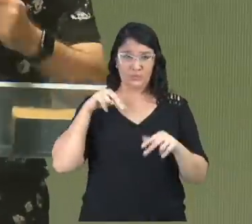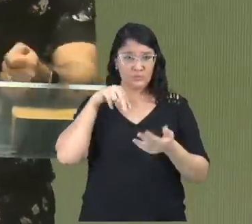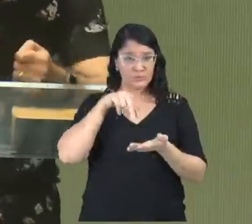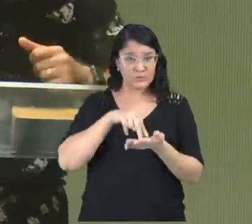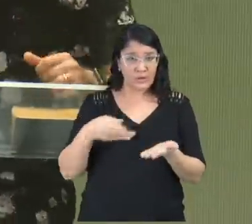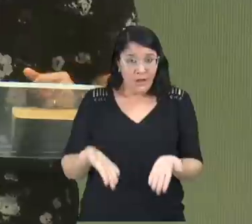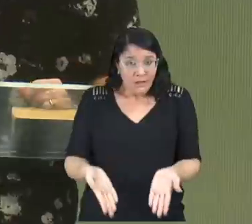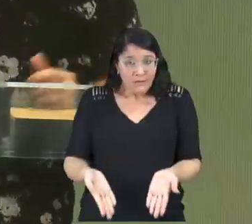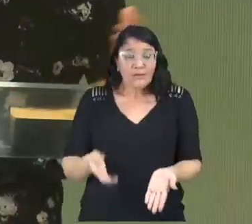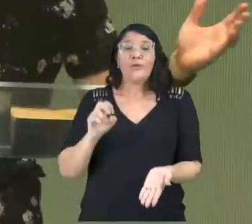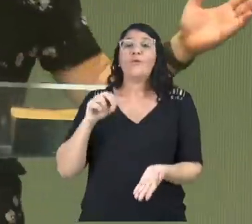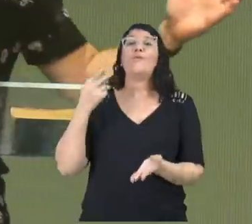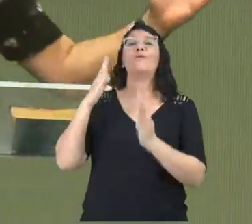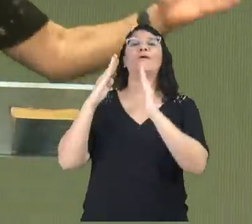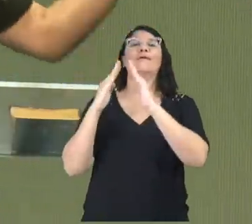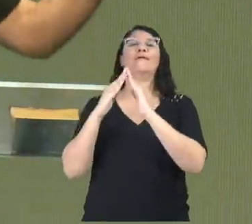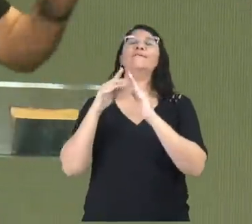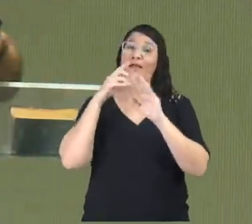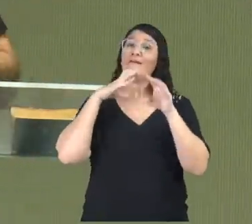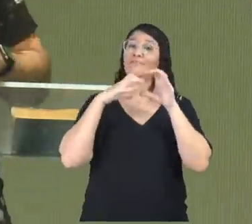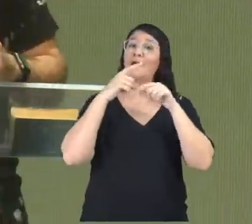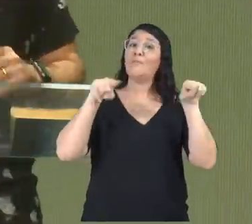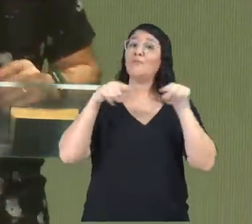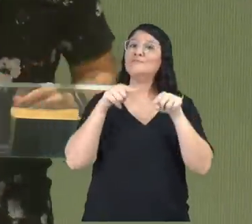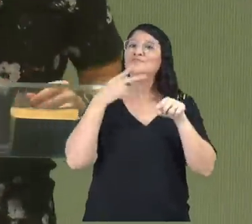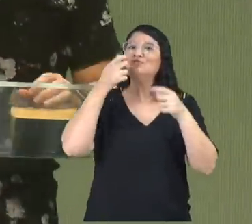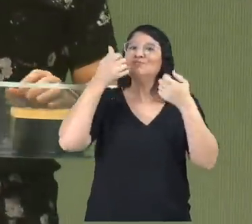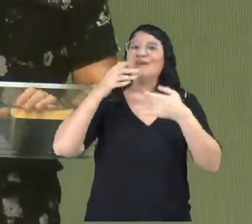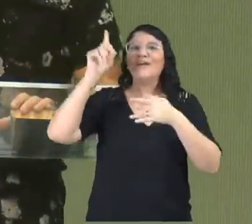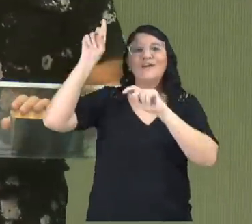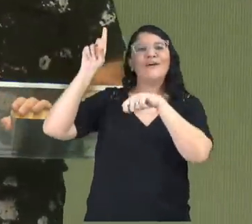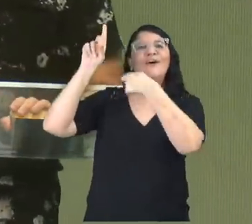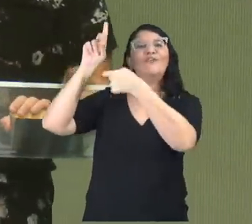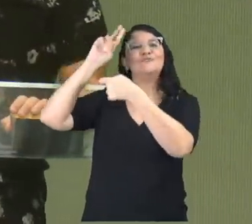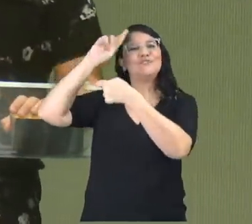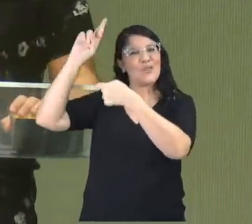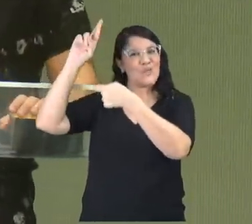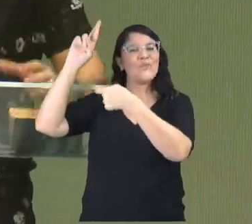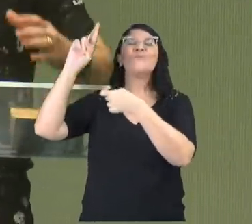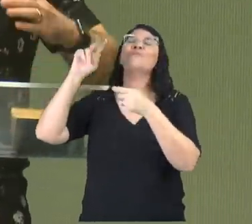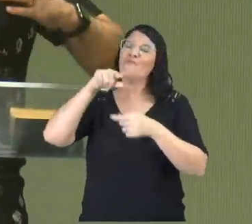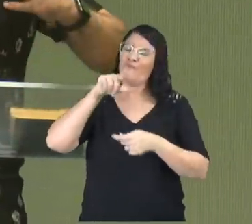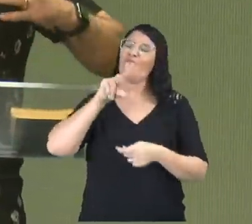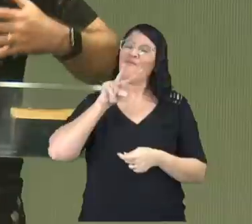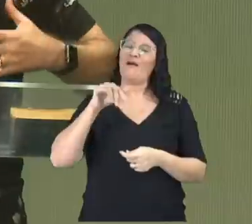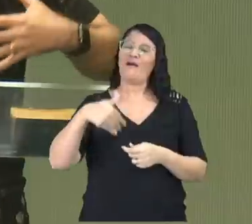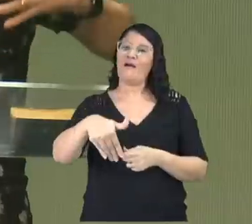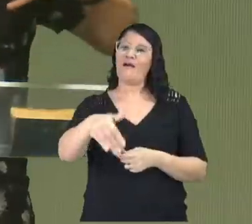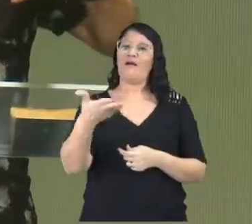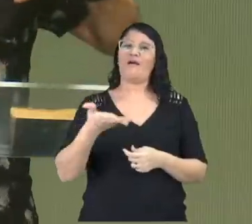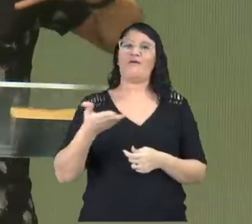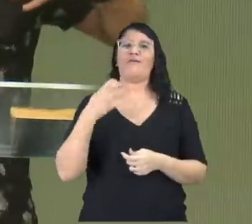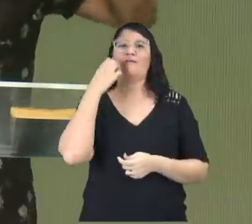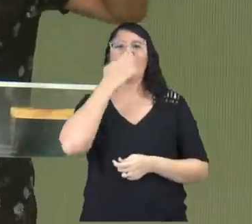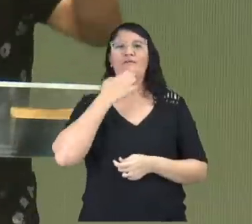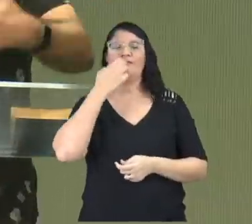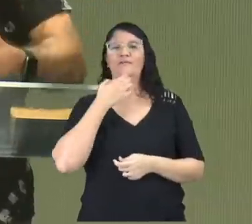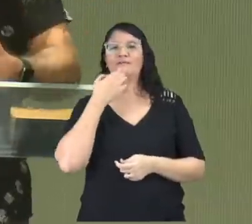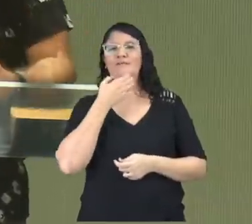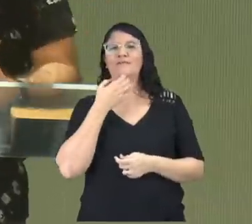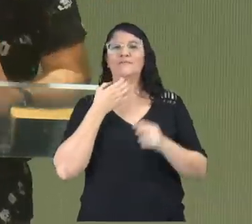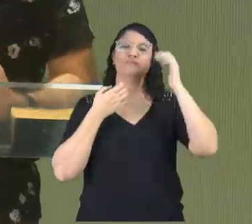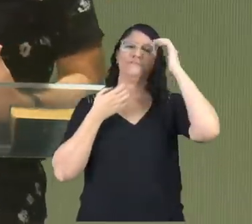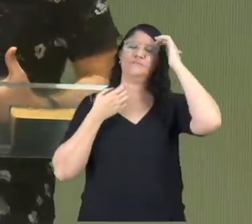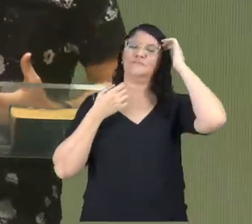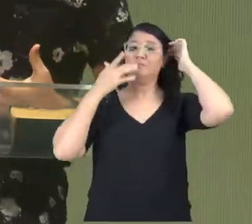cantar a canção que foi lançada nos últimos dias, Ele é o Senhor. E agora, quem